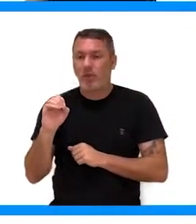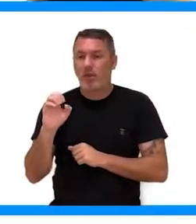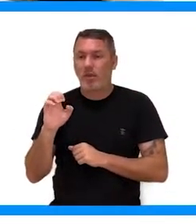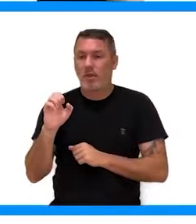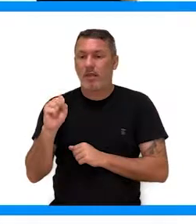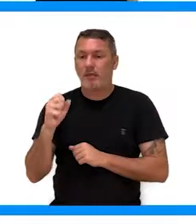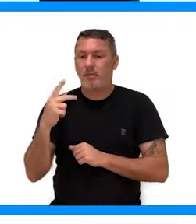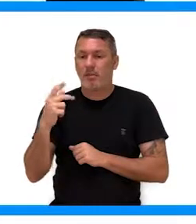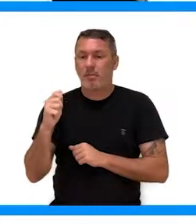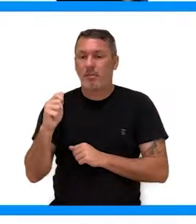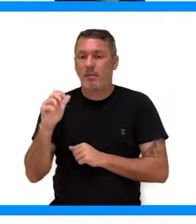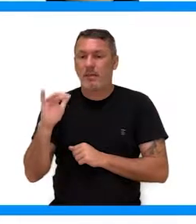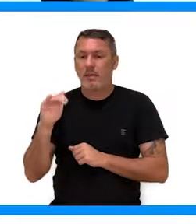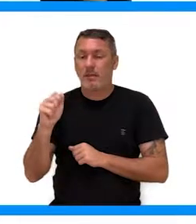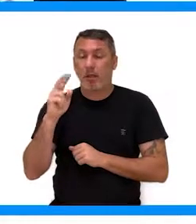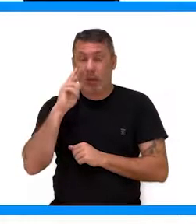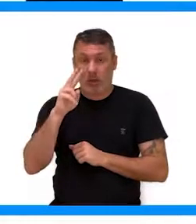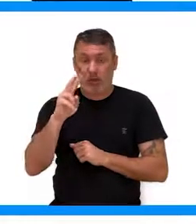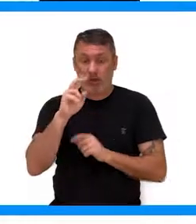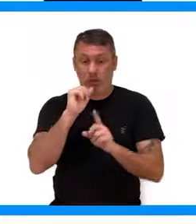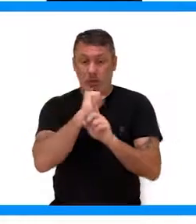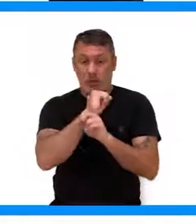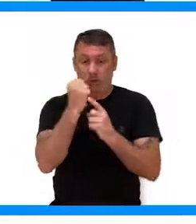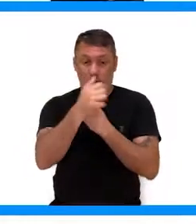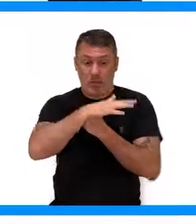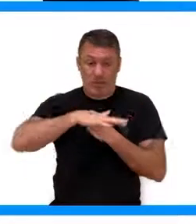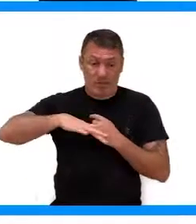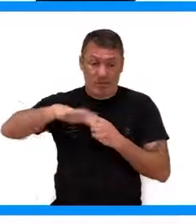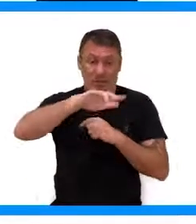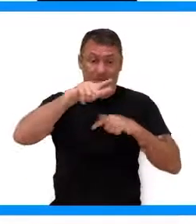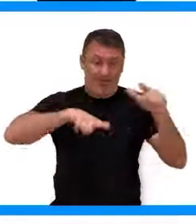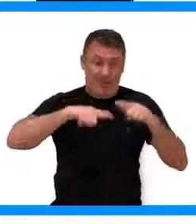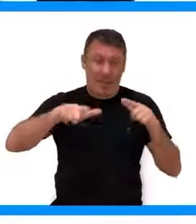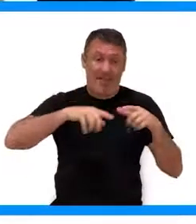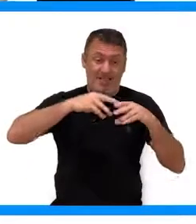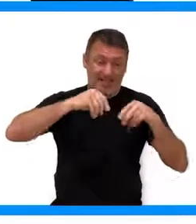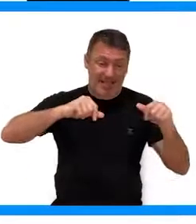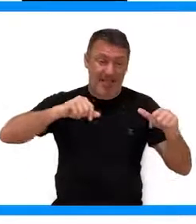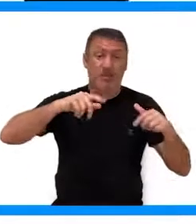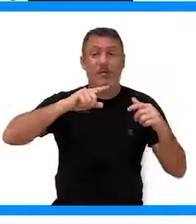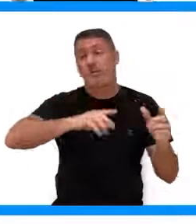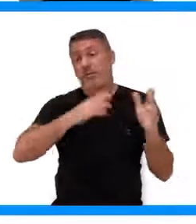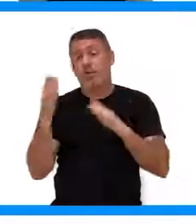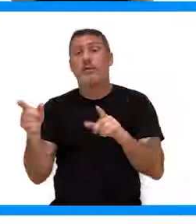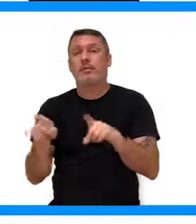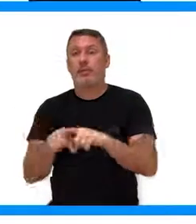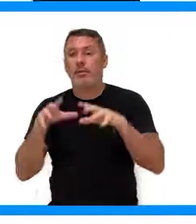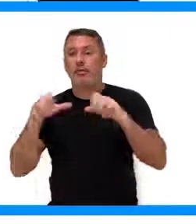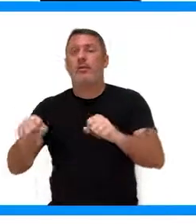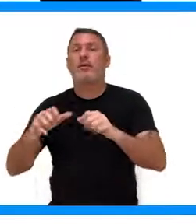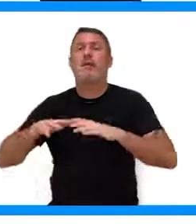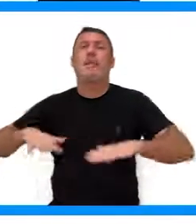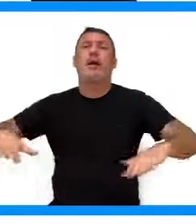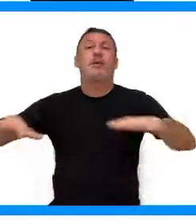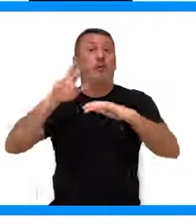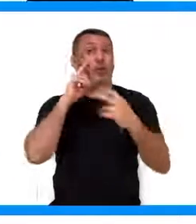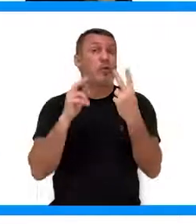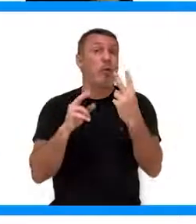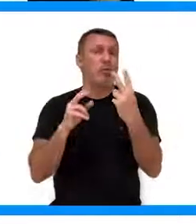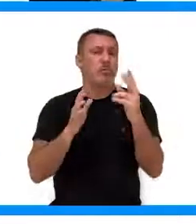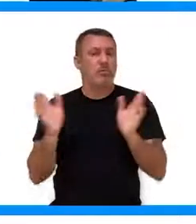socioespaciais. Então nós vamos analisar mudanças sociais no tocante a trabalho, propriedade de terra e mudança de apropriação